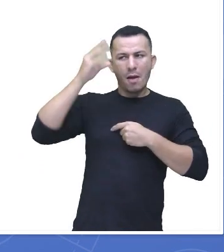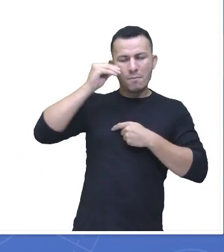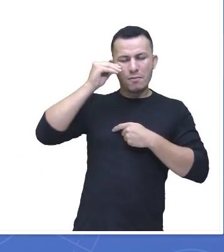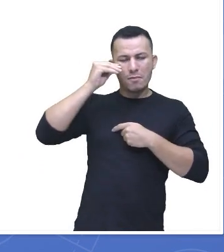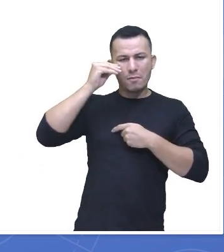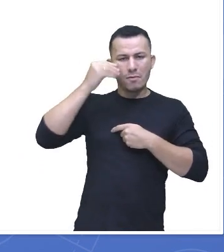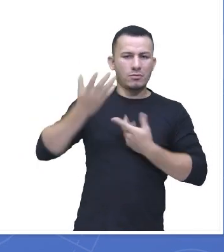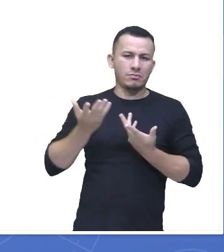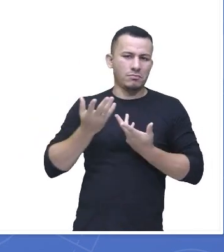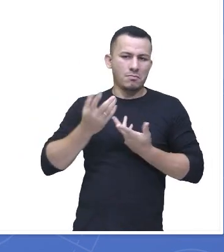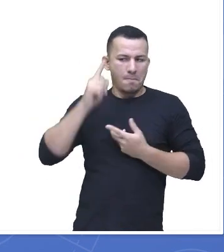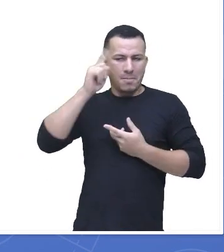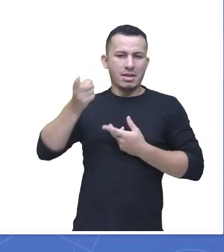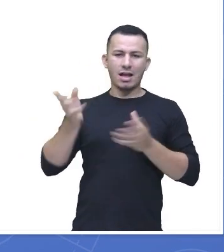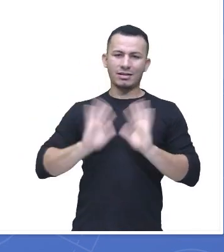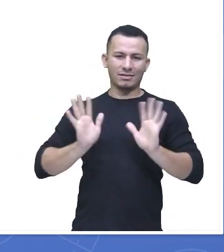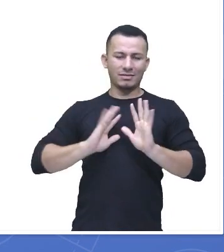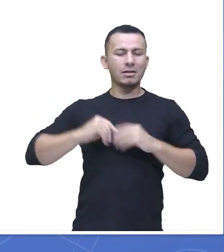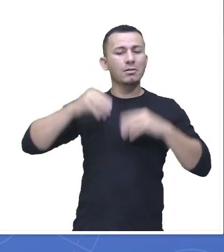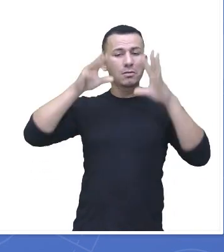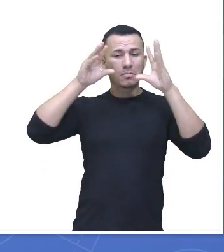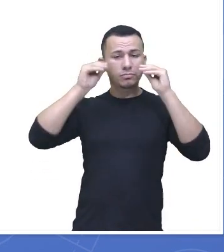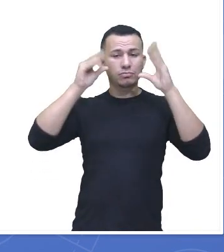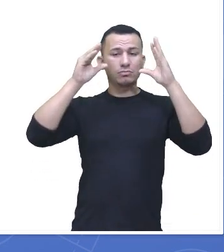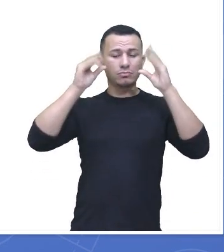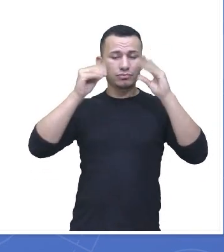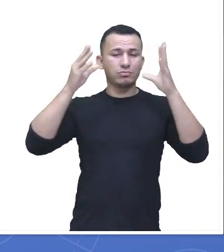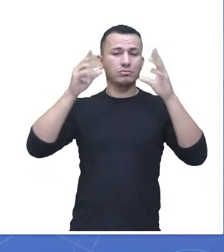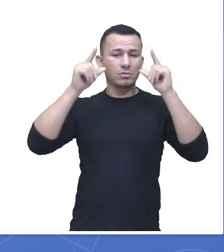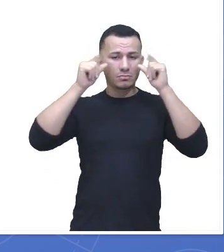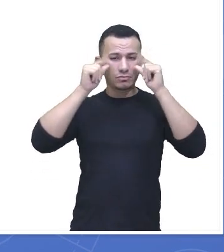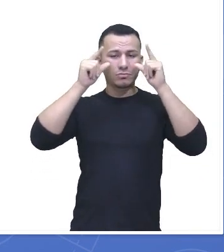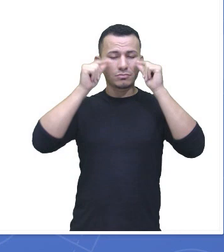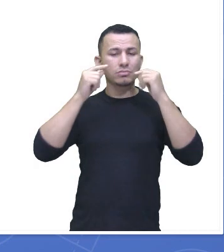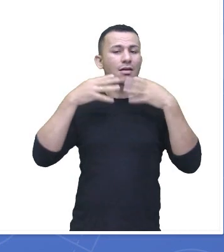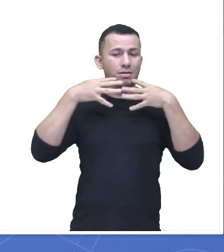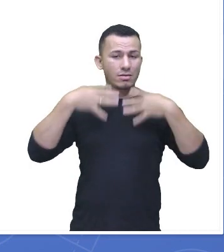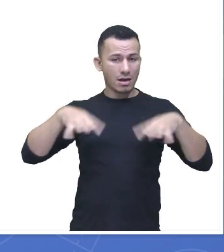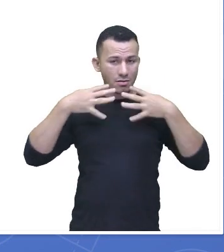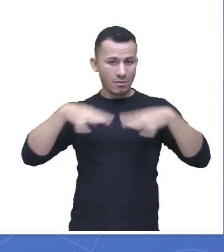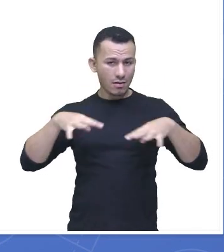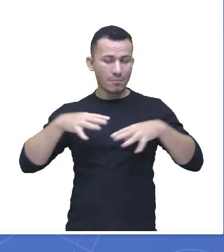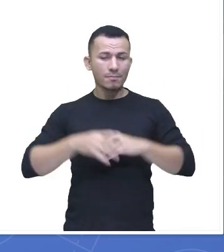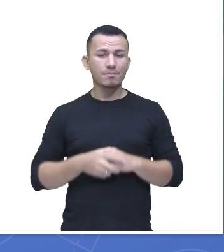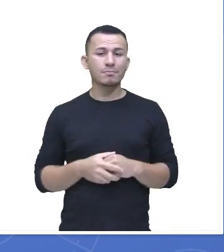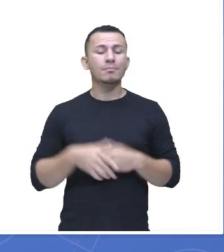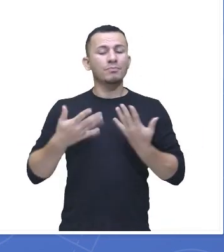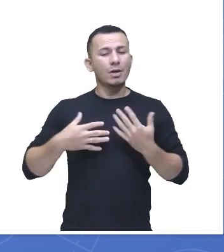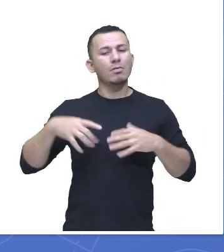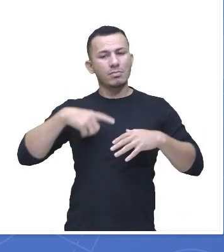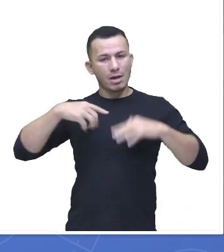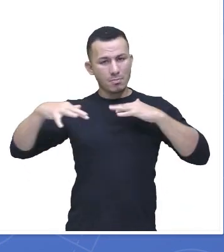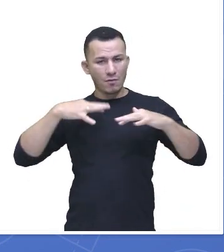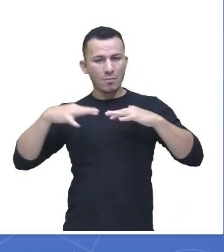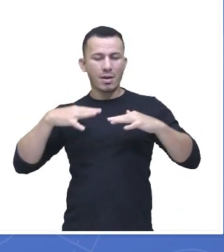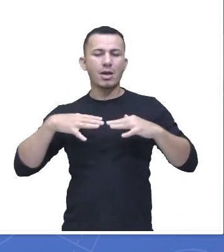vou piscar agora e pisca, né? É algo que acontece. Então, aonde tem movimento, tem